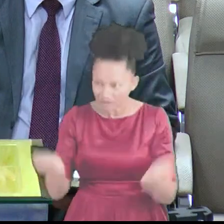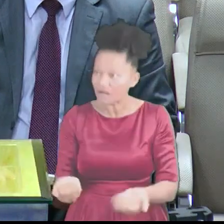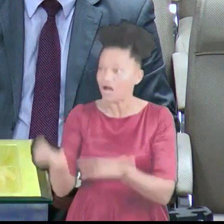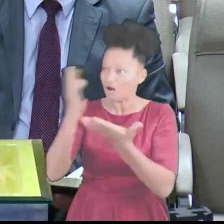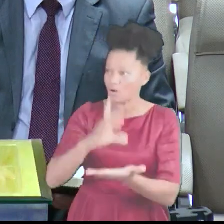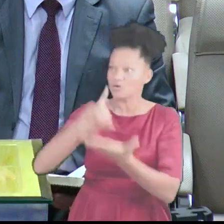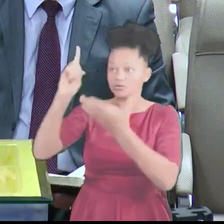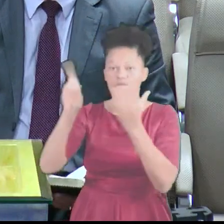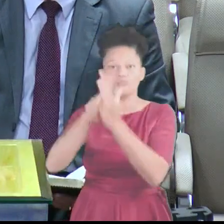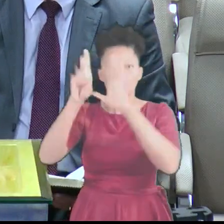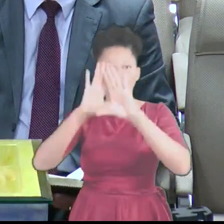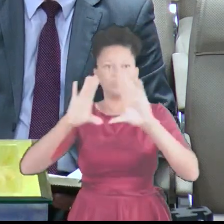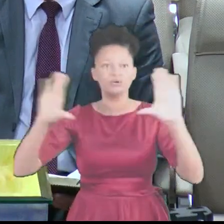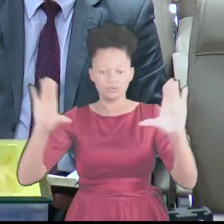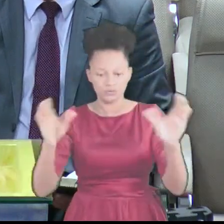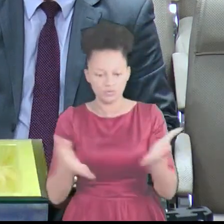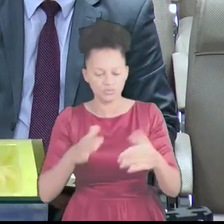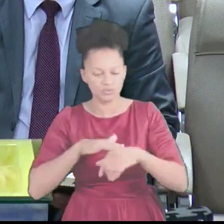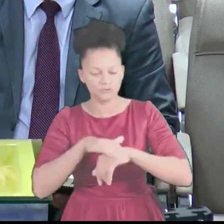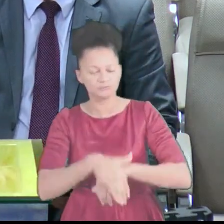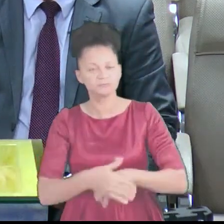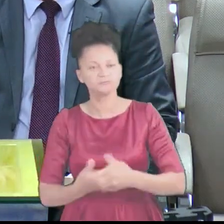dos céus esta noite.